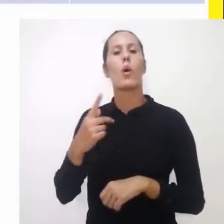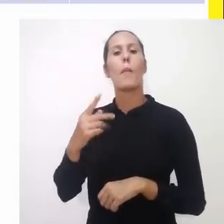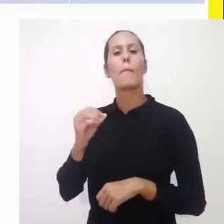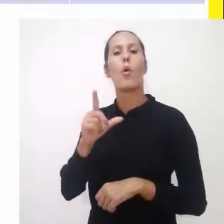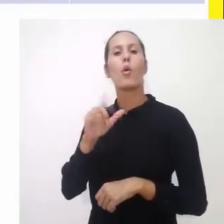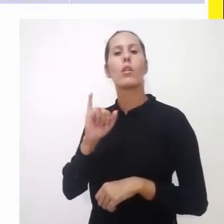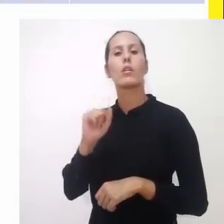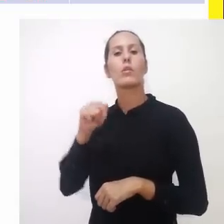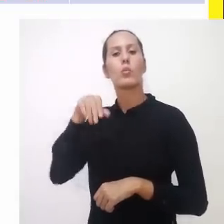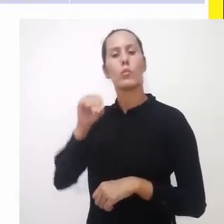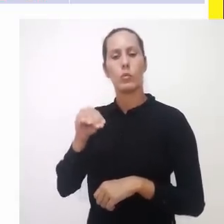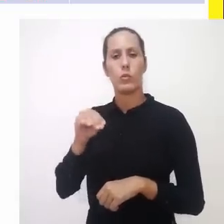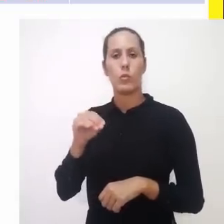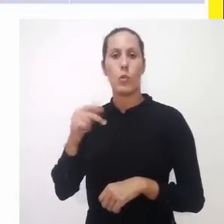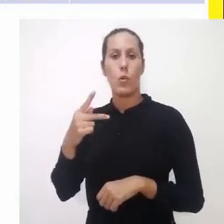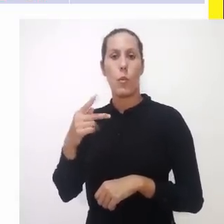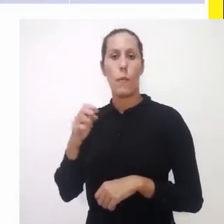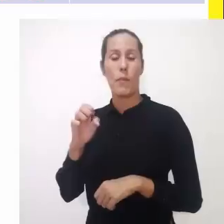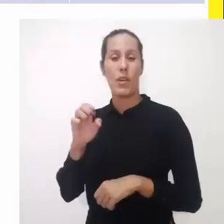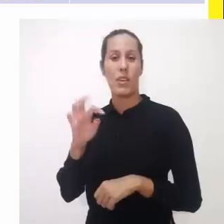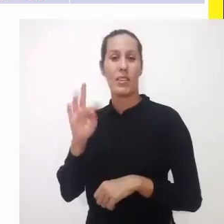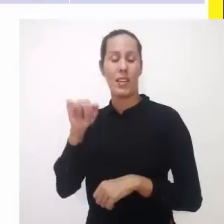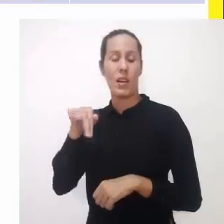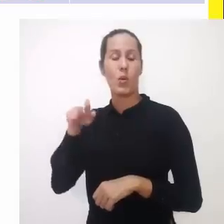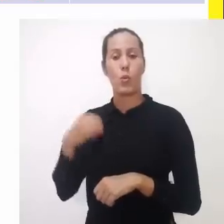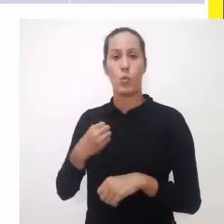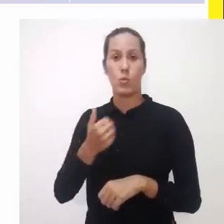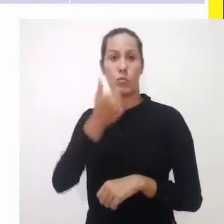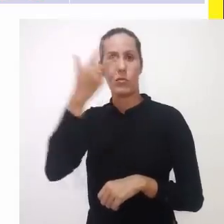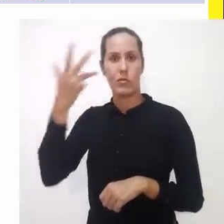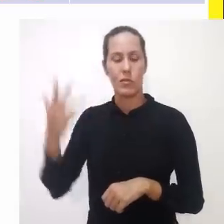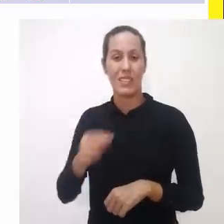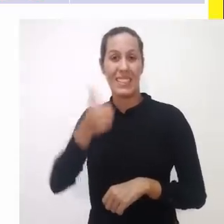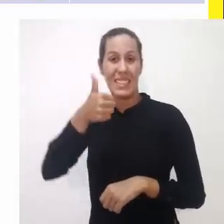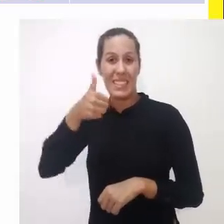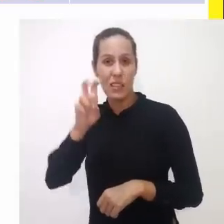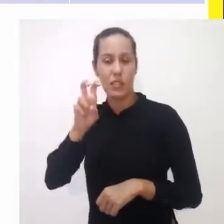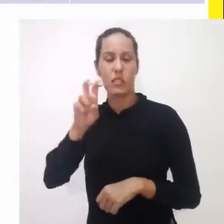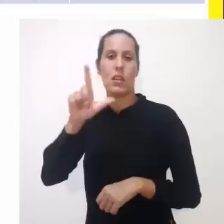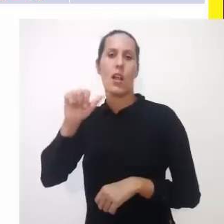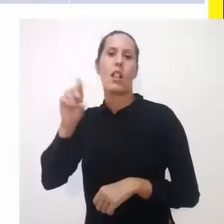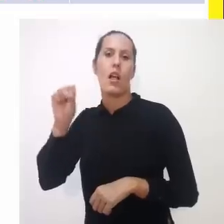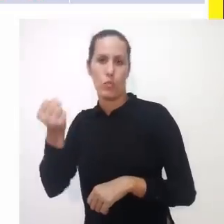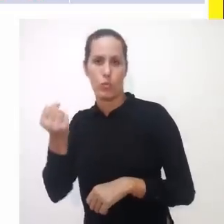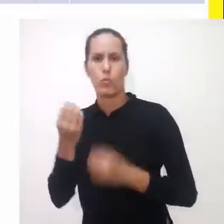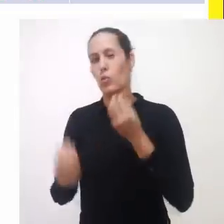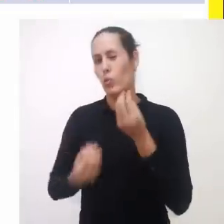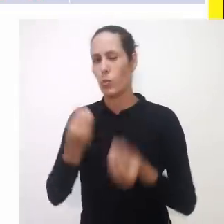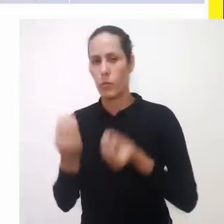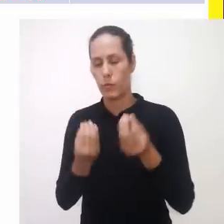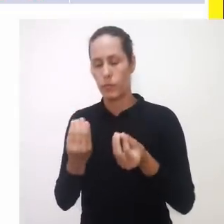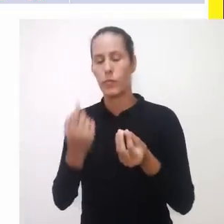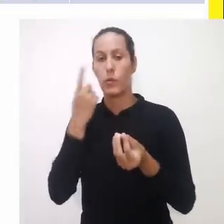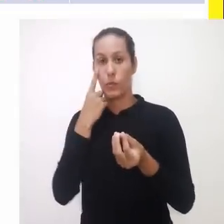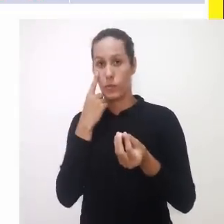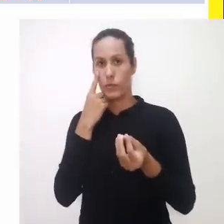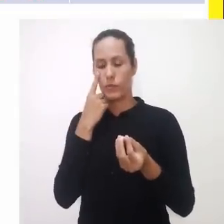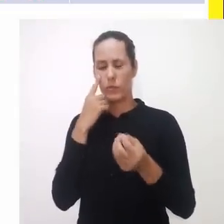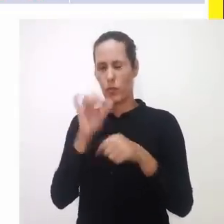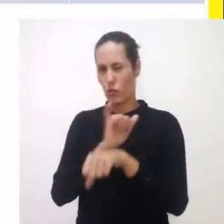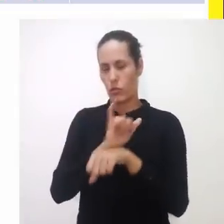Esse polígono é um pentágono, tem 15 lados. Então a gente vai fazer, vamos saber quantas diagonais tem